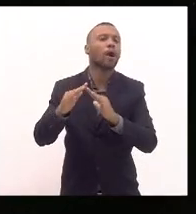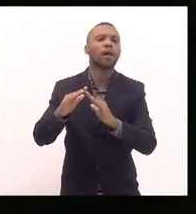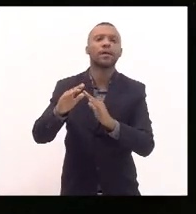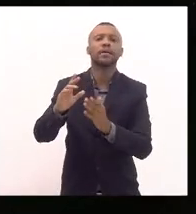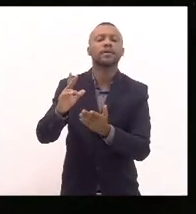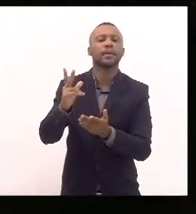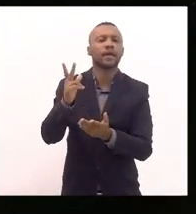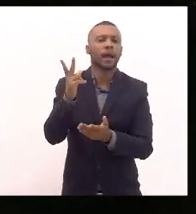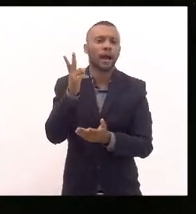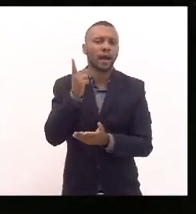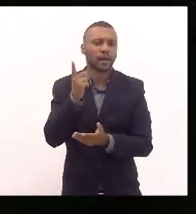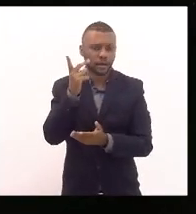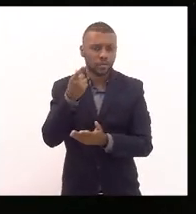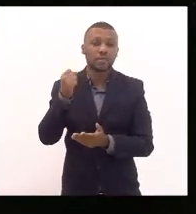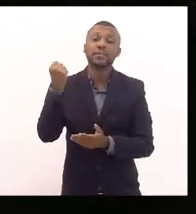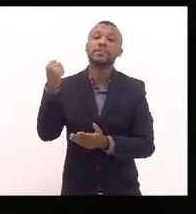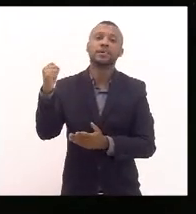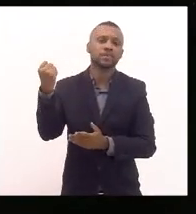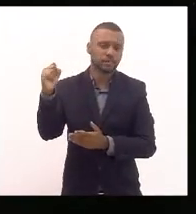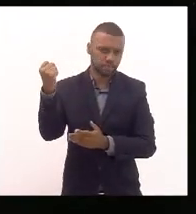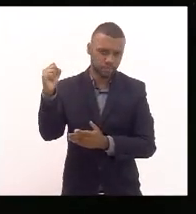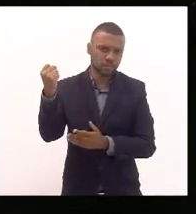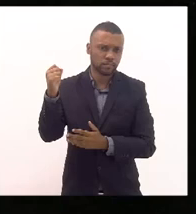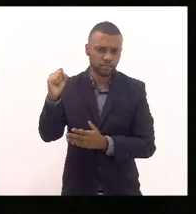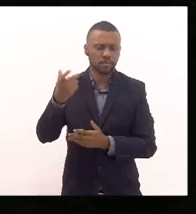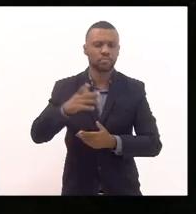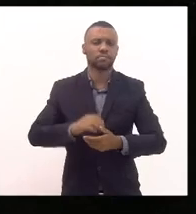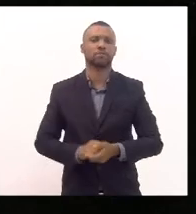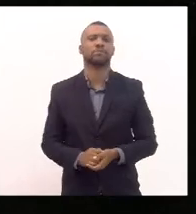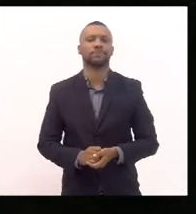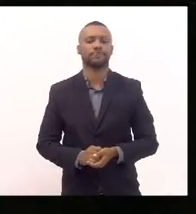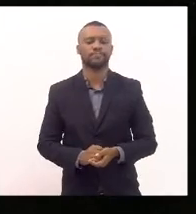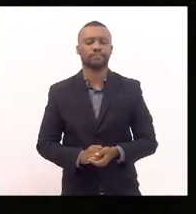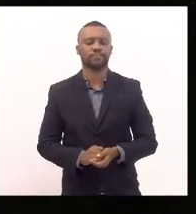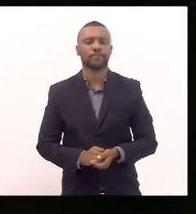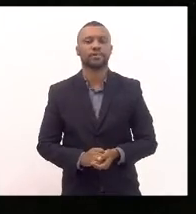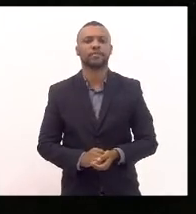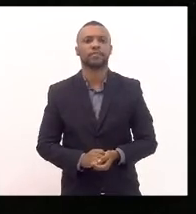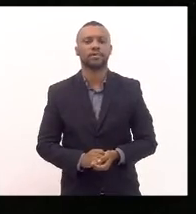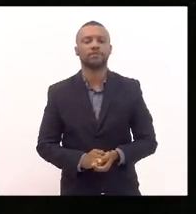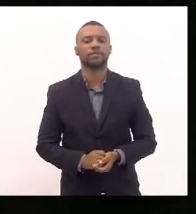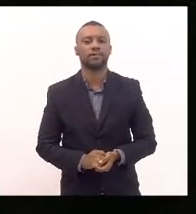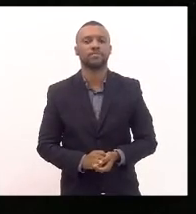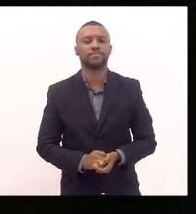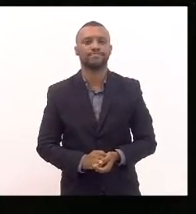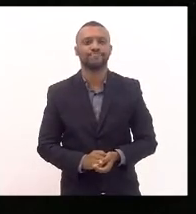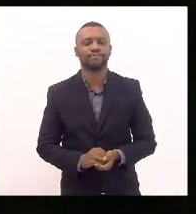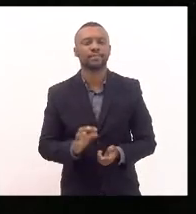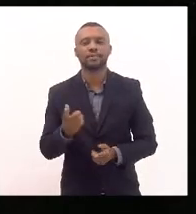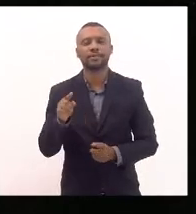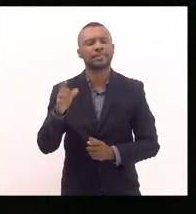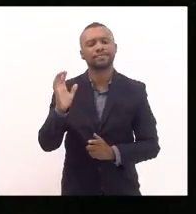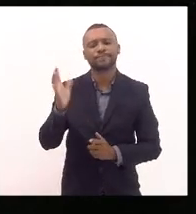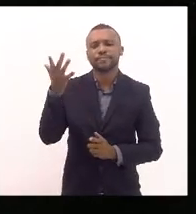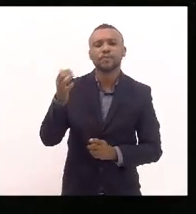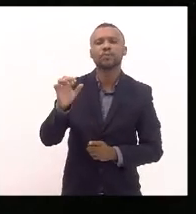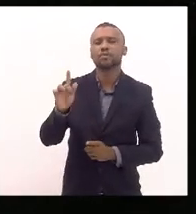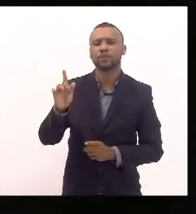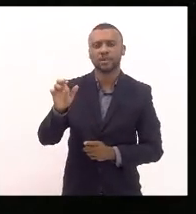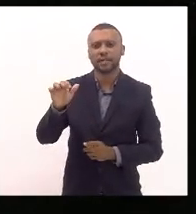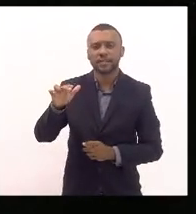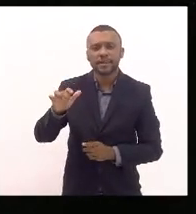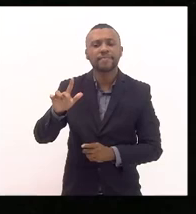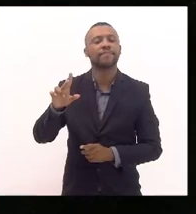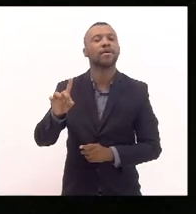né é de Sergipe eu ia o descaso do Genivaldo